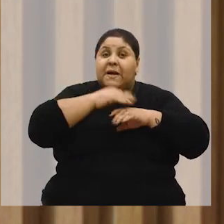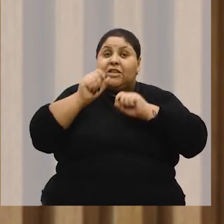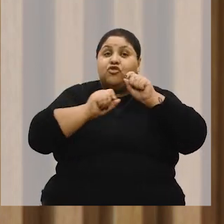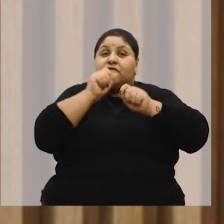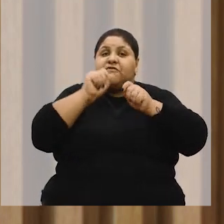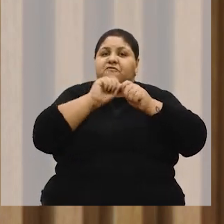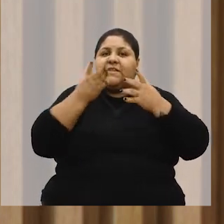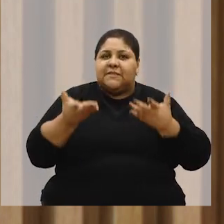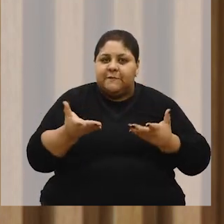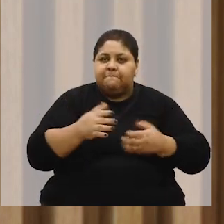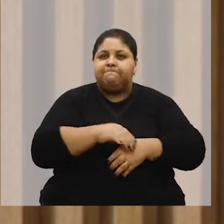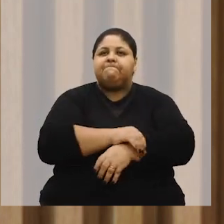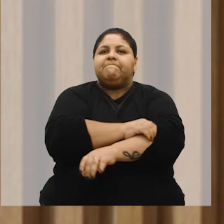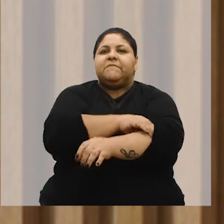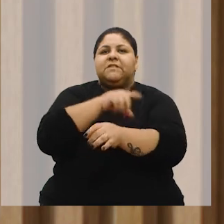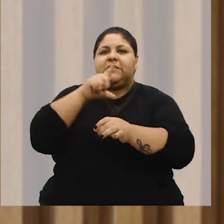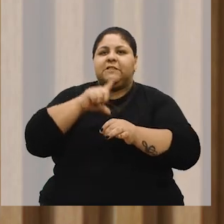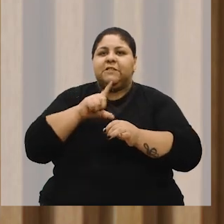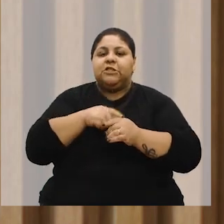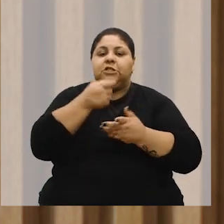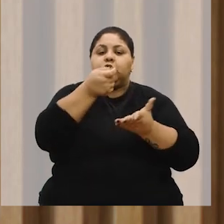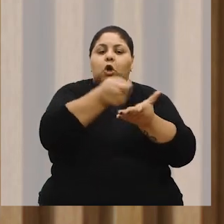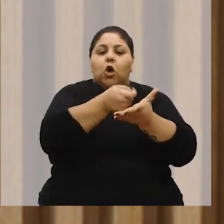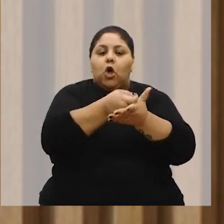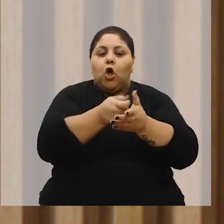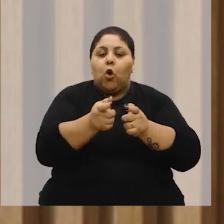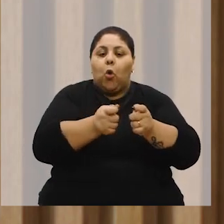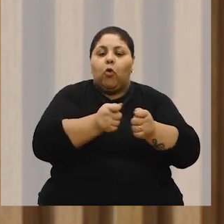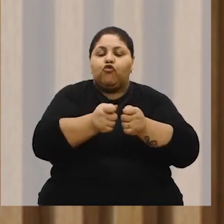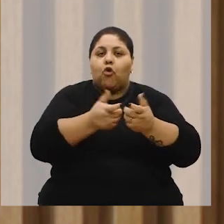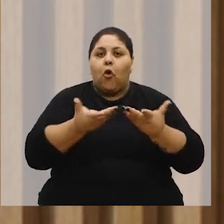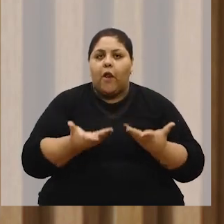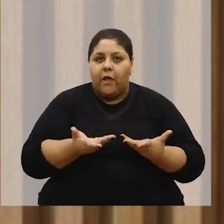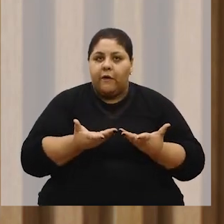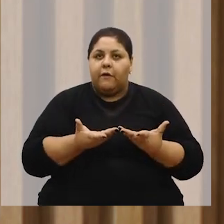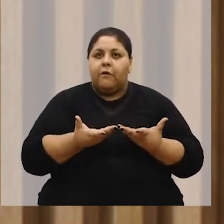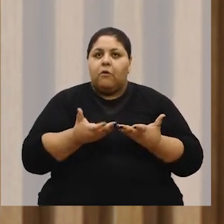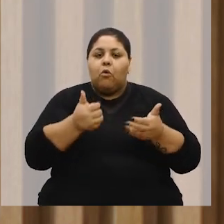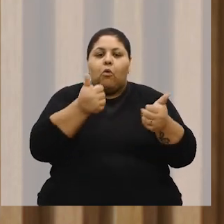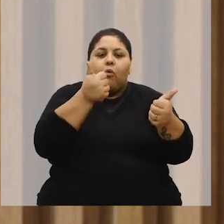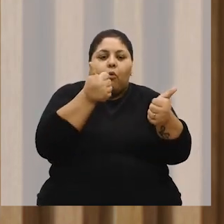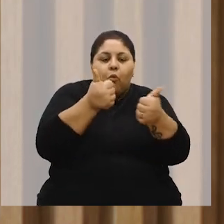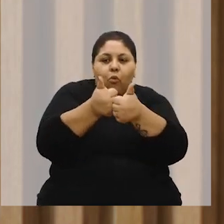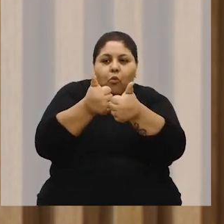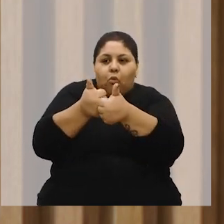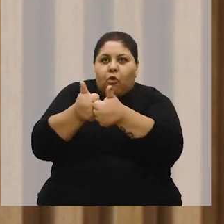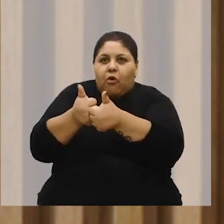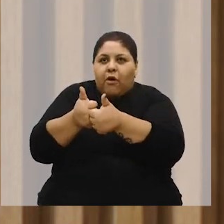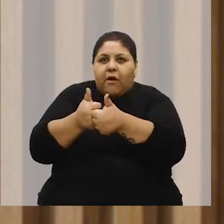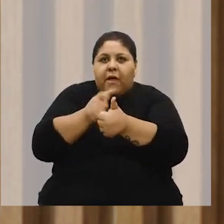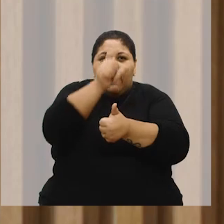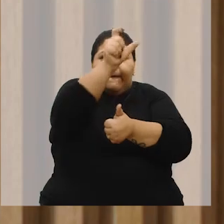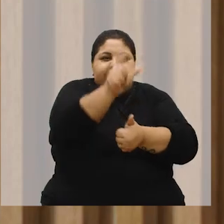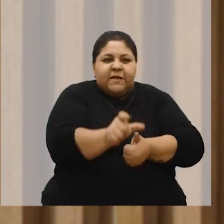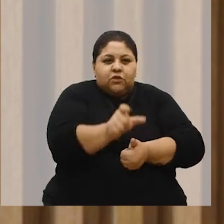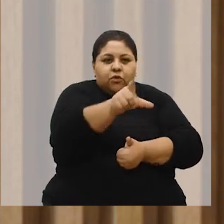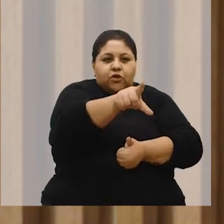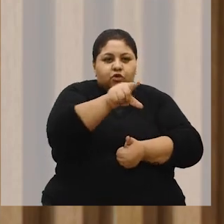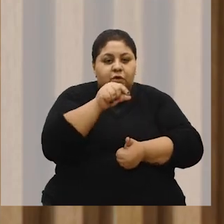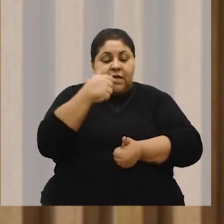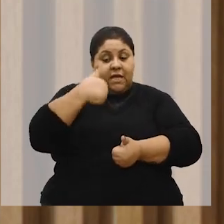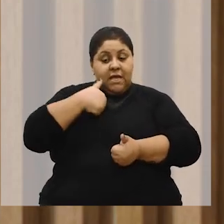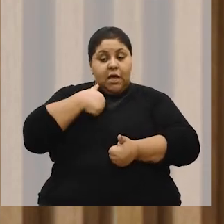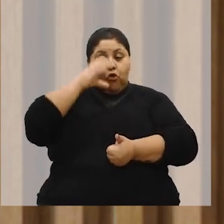ser feito. E aí tinha toda essa questão de cobrança, controle, uma aproximação entre quem eu escolhi e eu